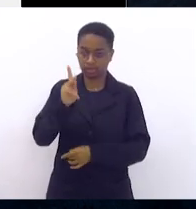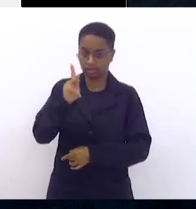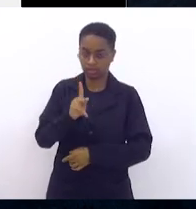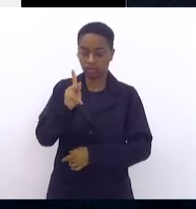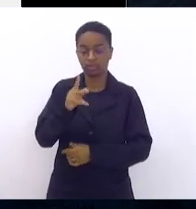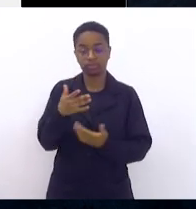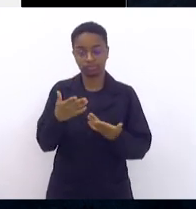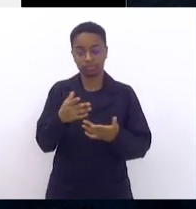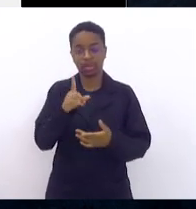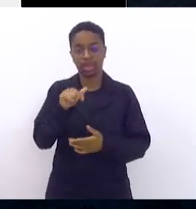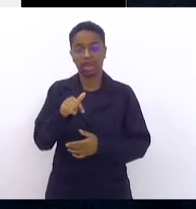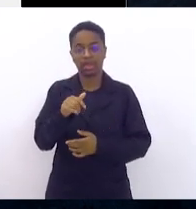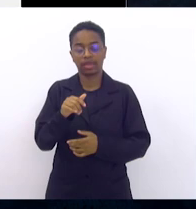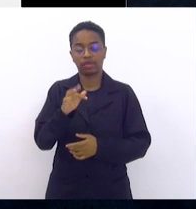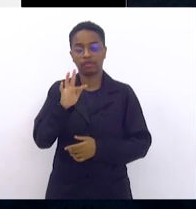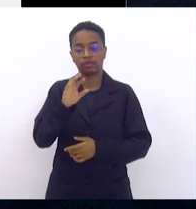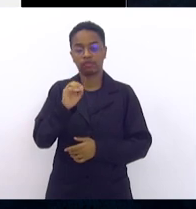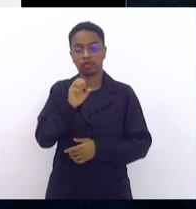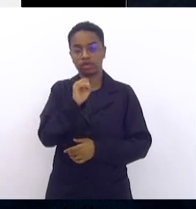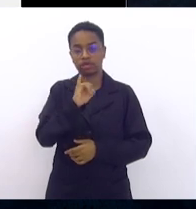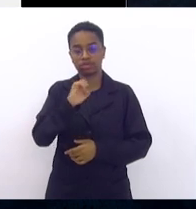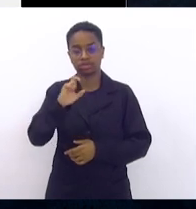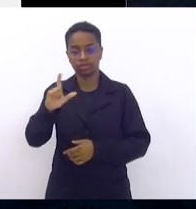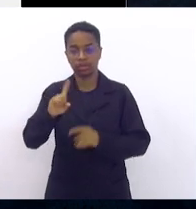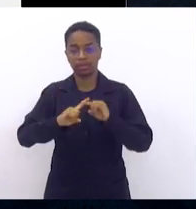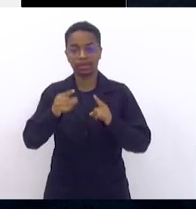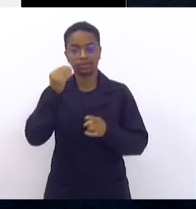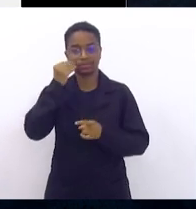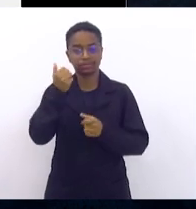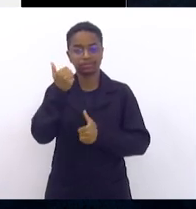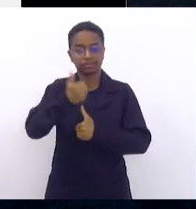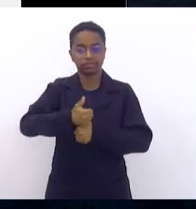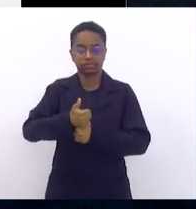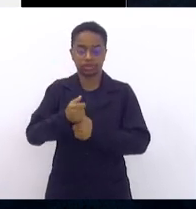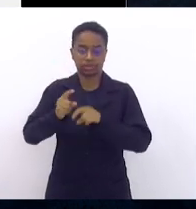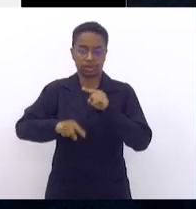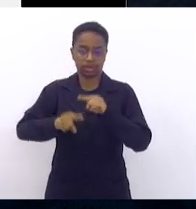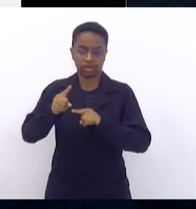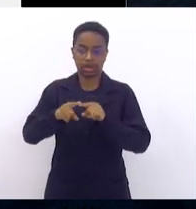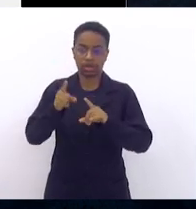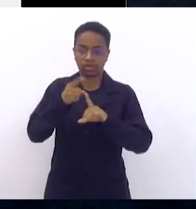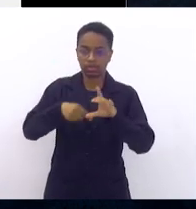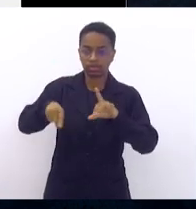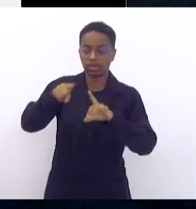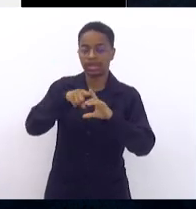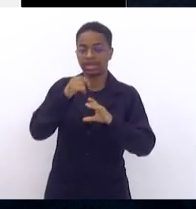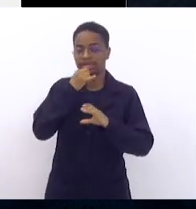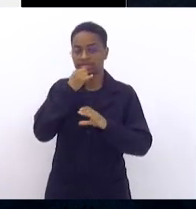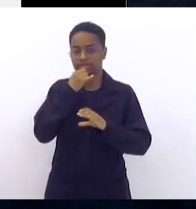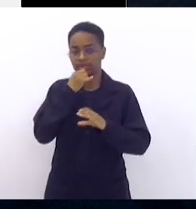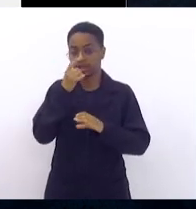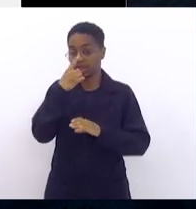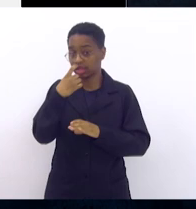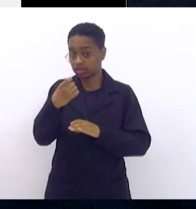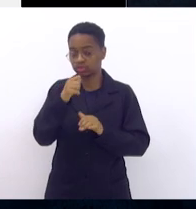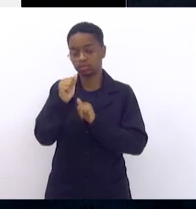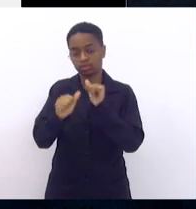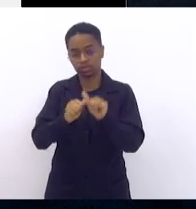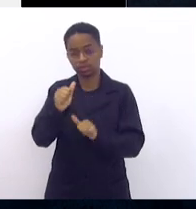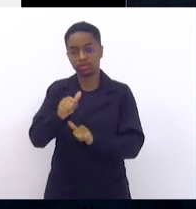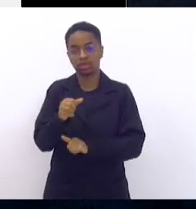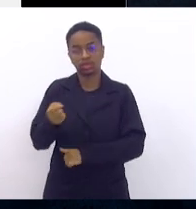matéria-prima fóssil por uma matéria-prima que seja circular ou seja transforma um resíduo novamente numa